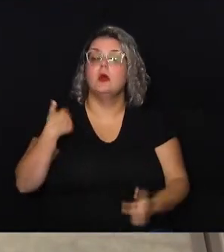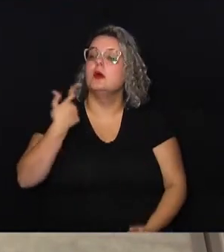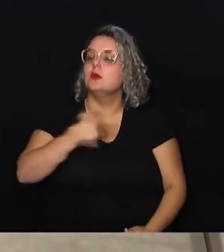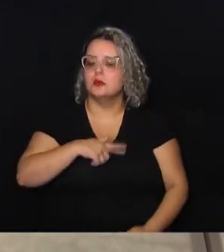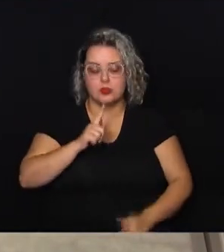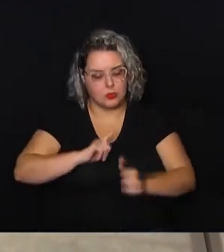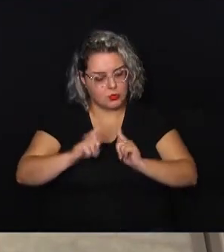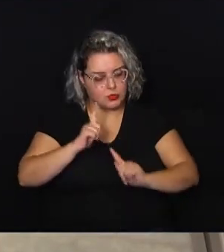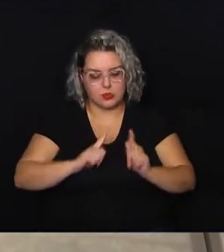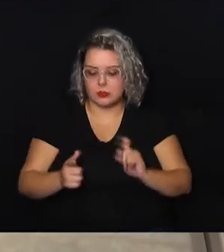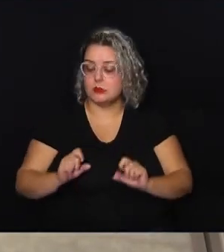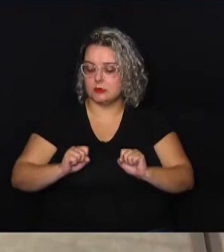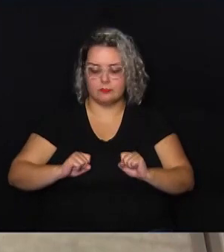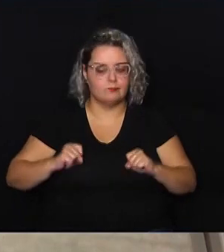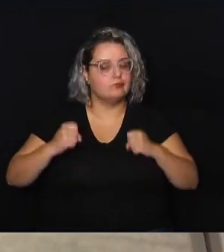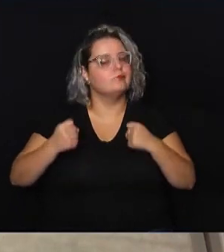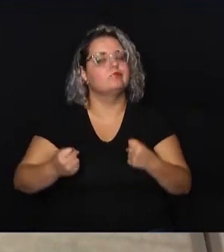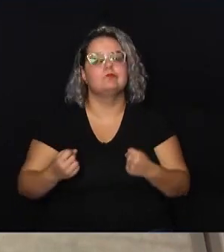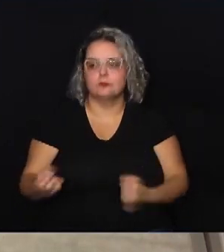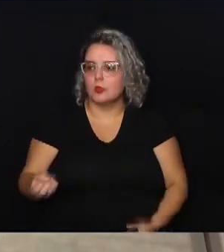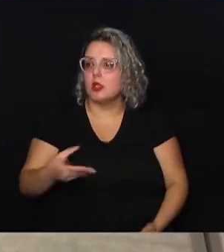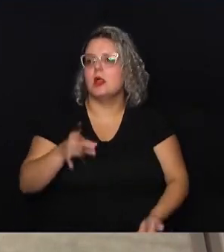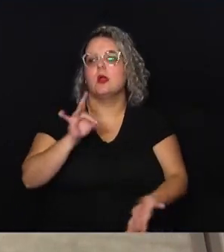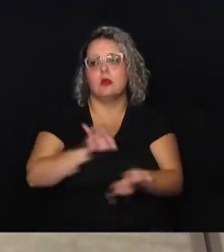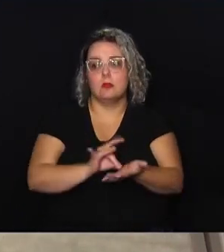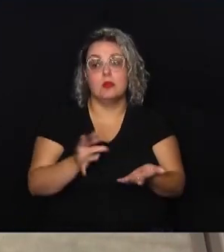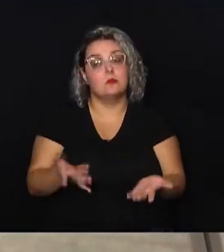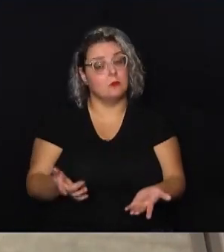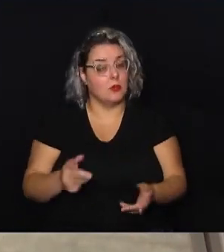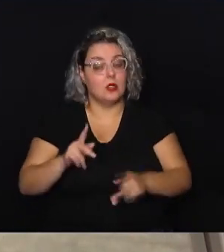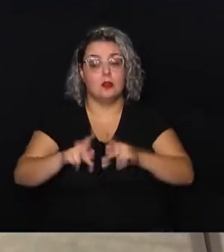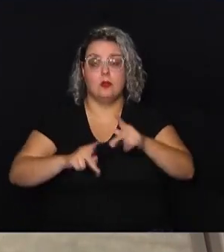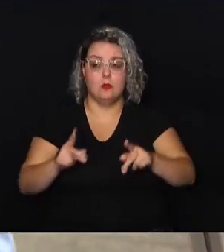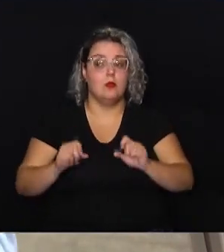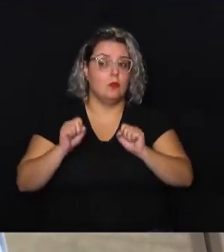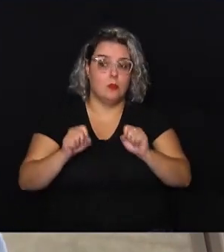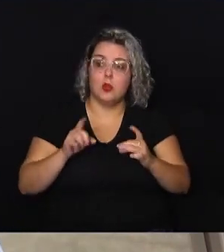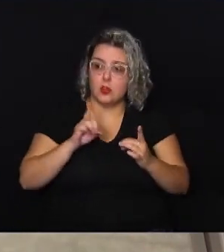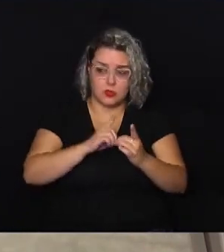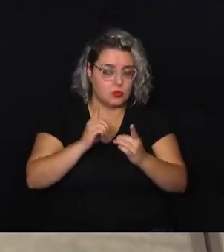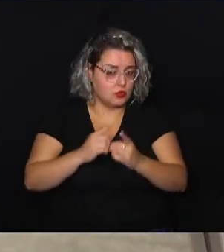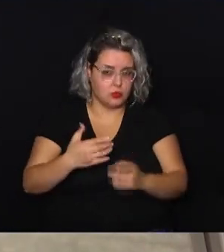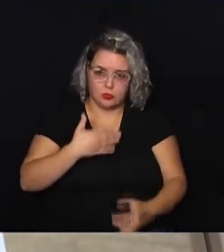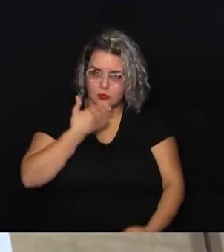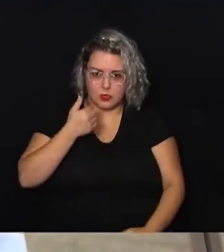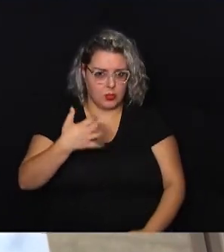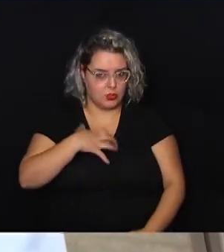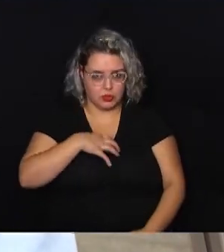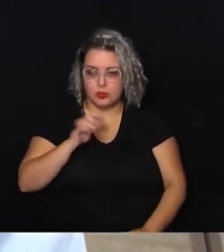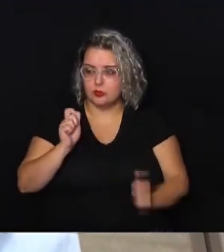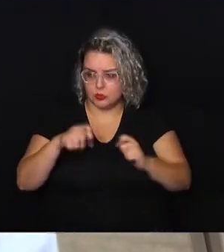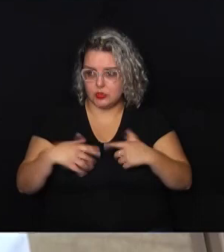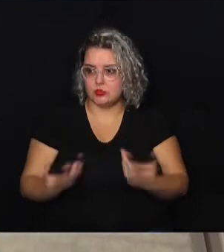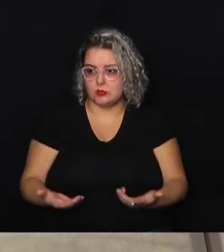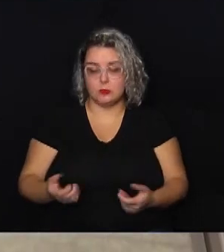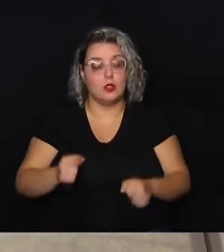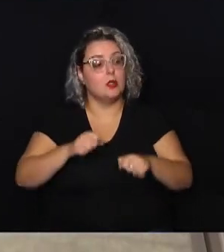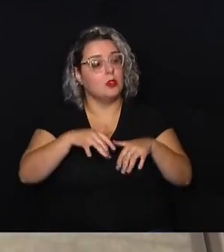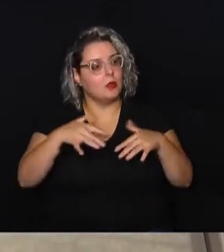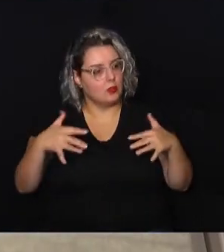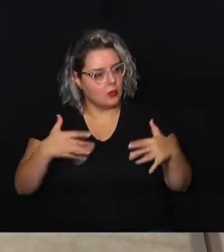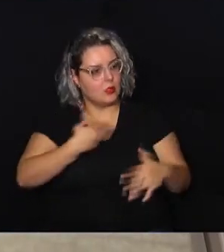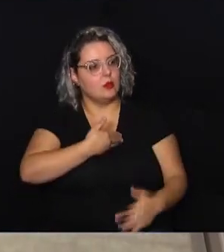gestores vão ter que se debruçar sobre essa nova realidade para que a população possa ser atendida da melhor forma possível. Uma audiência pública aí